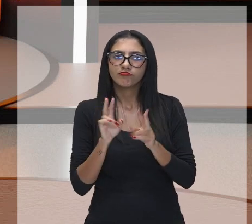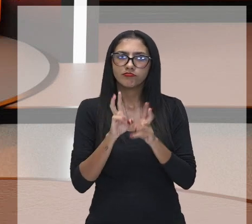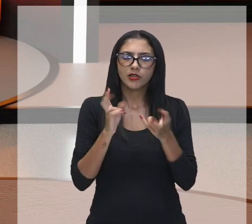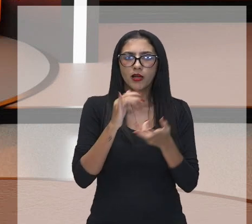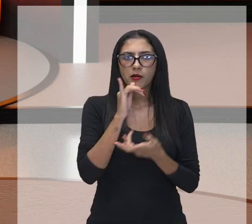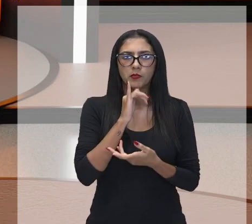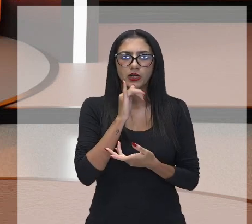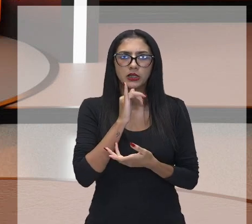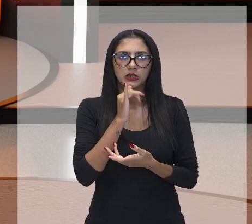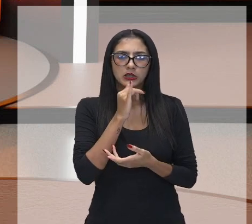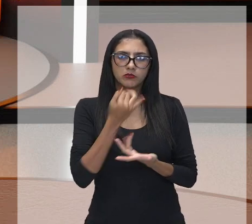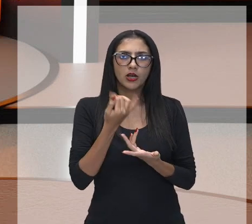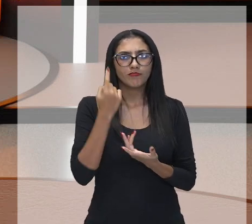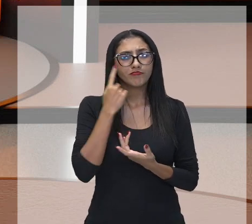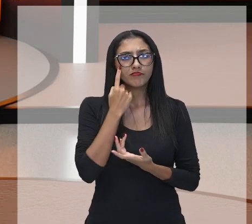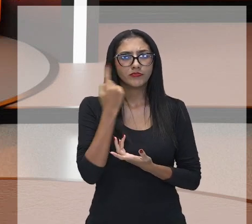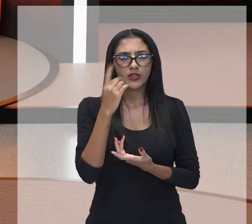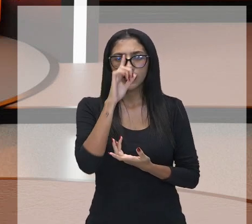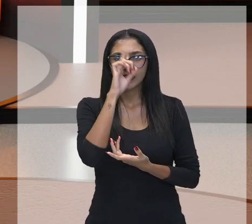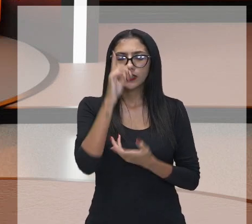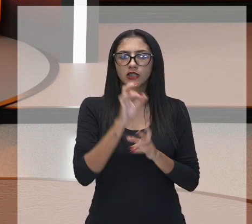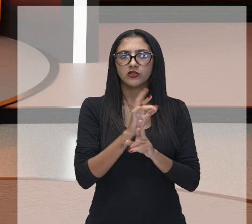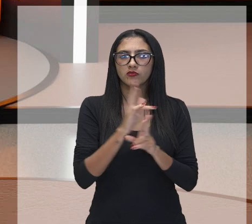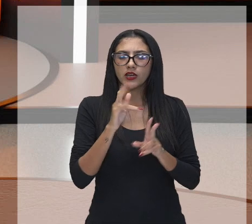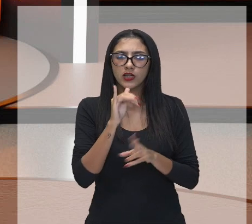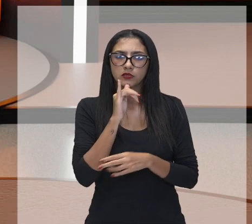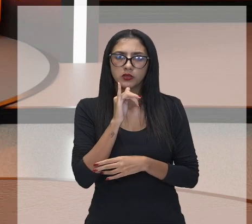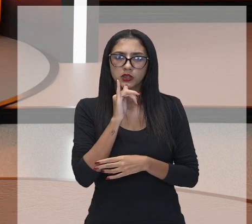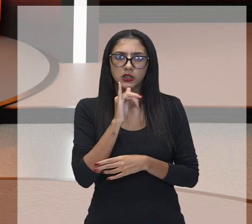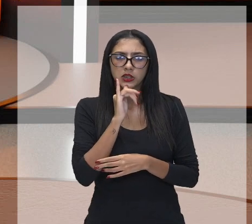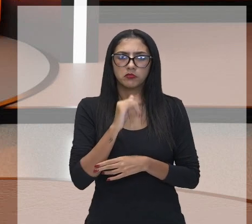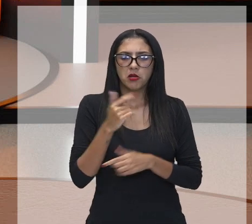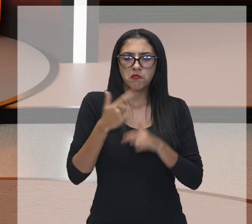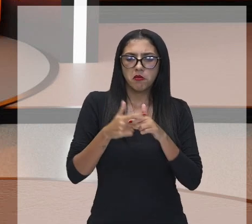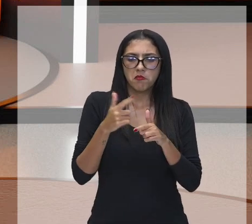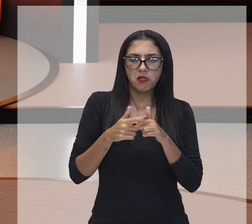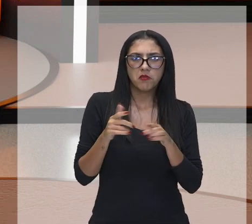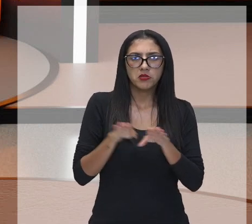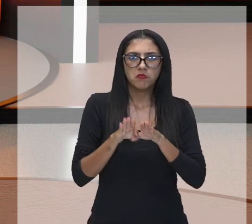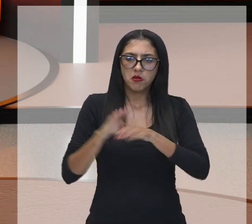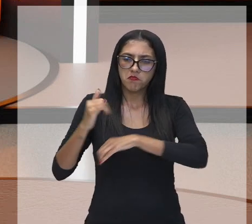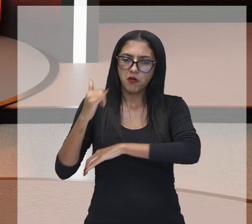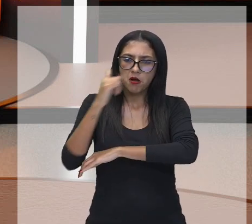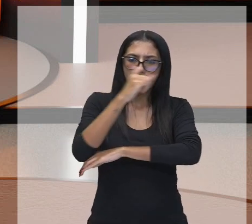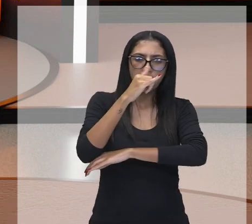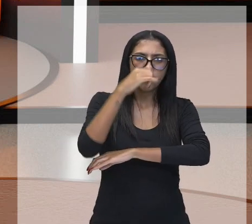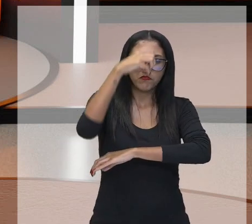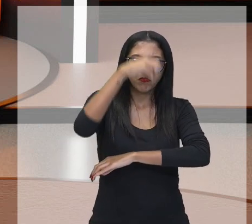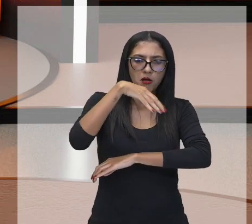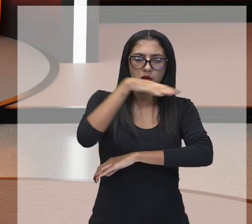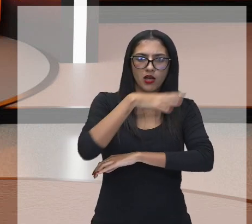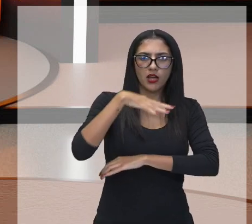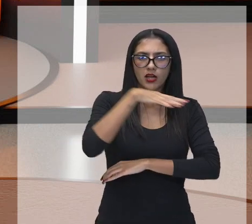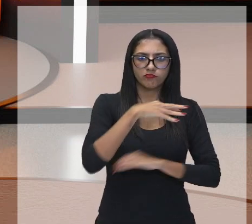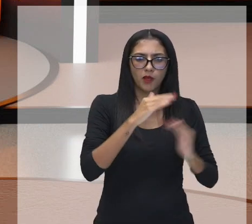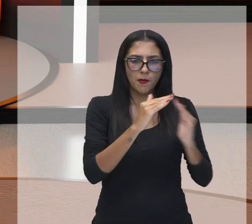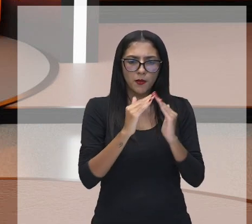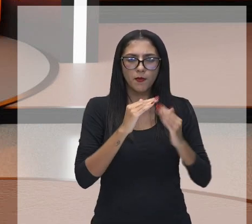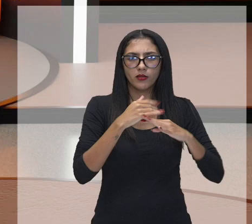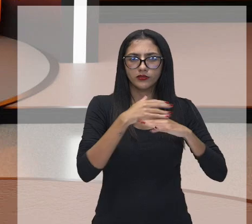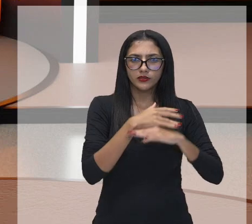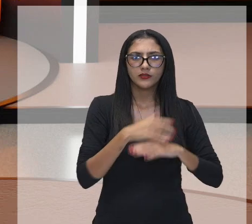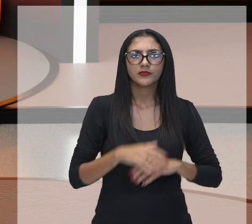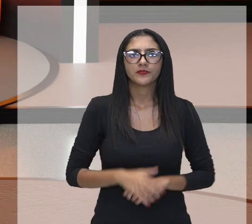a, vamos dizer assim, a ameaçar bombardeios na cidade, certo? O nosso próximo tópico vai falar